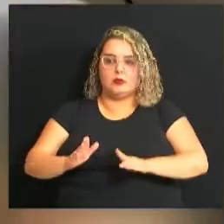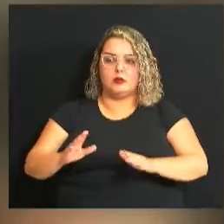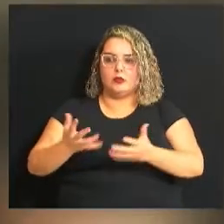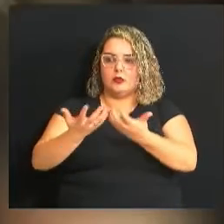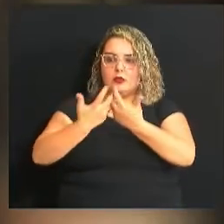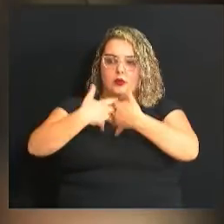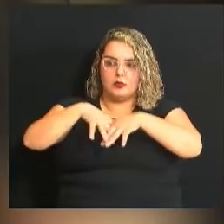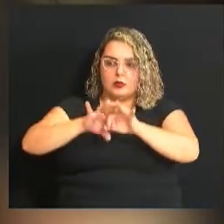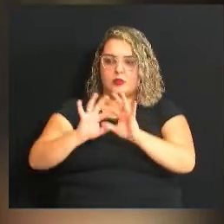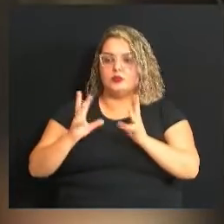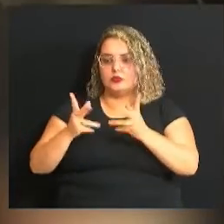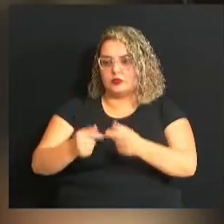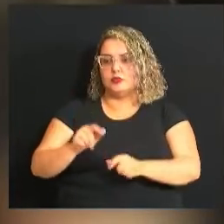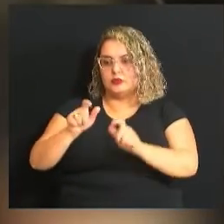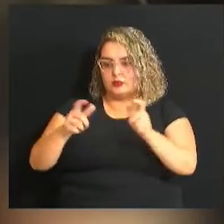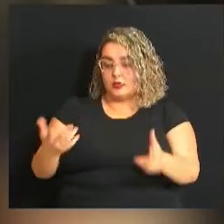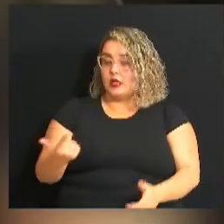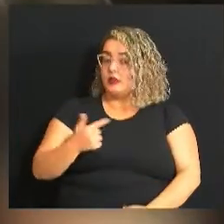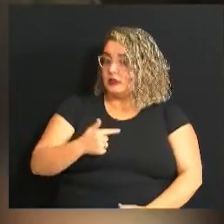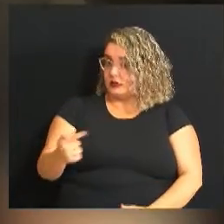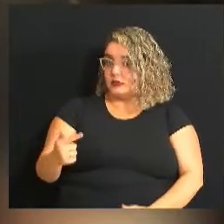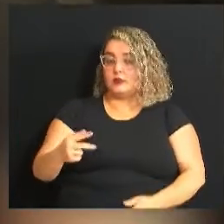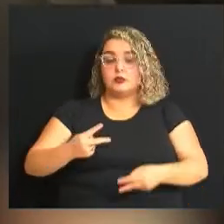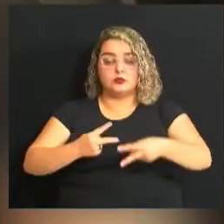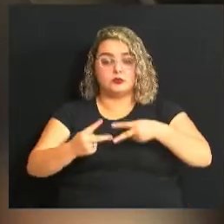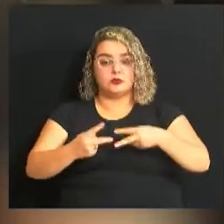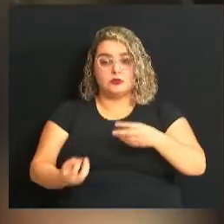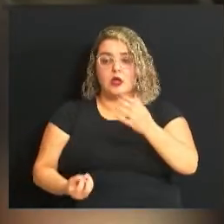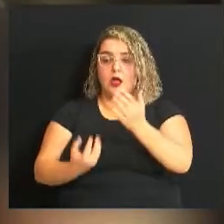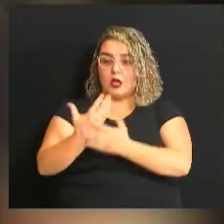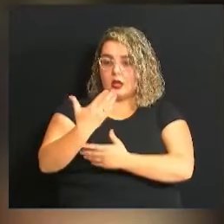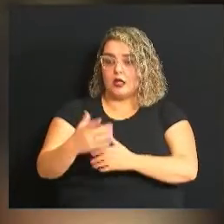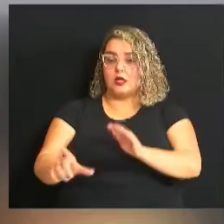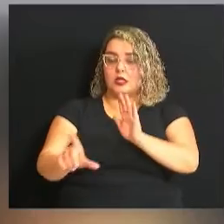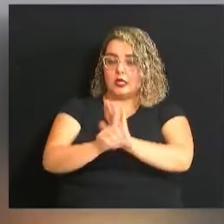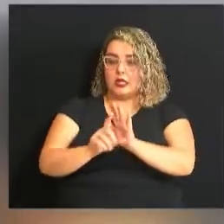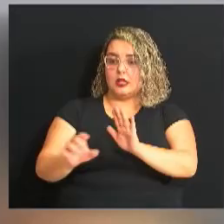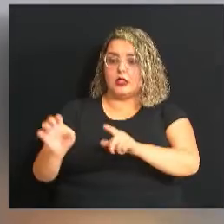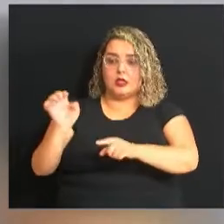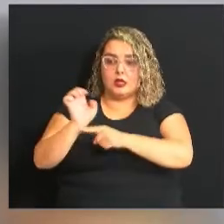homens. A Semana do Maçom foi instituída por meio da Lei Estadual